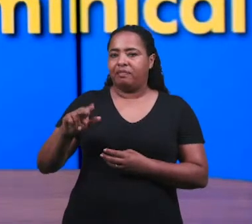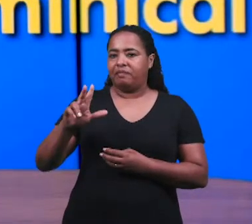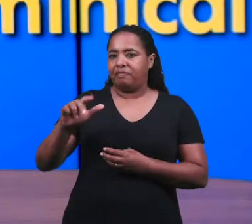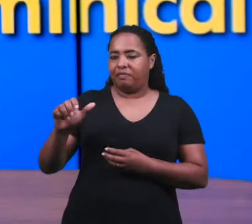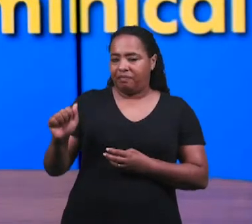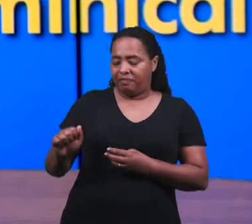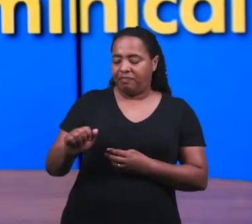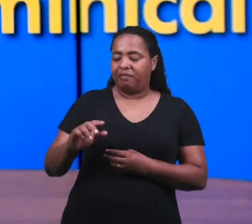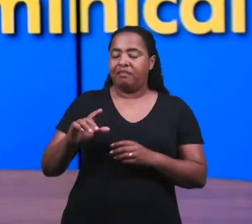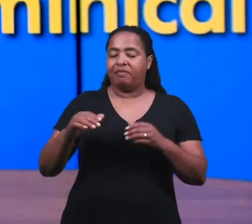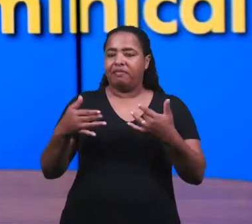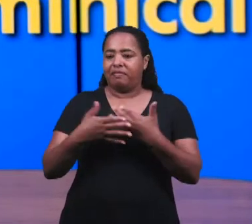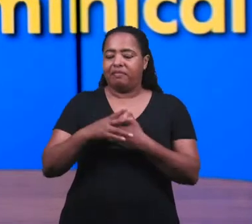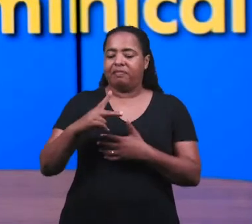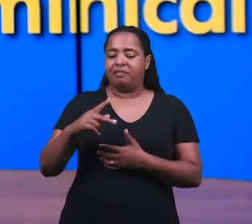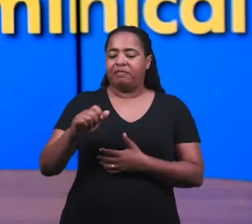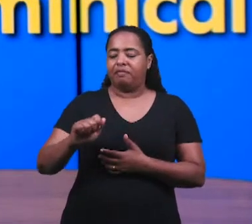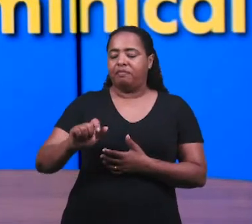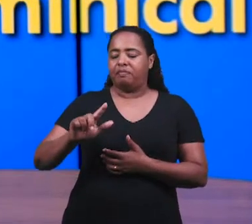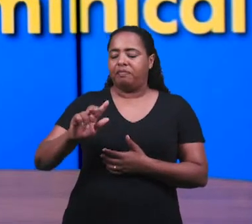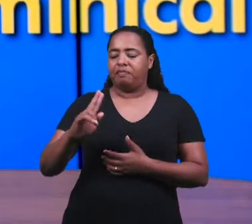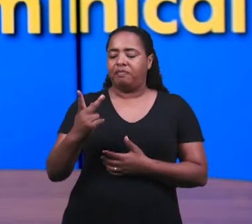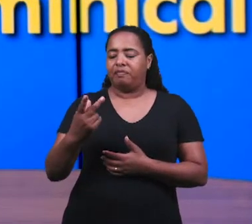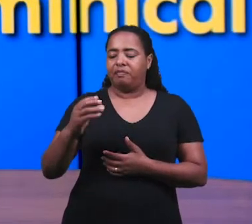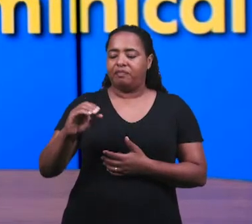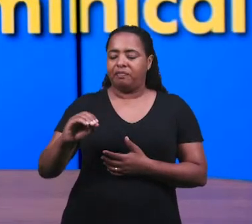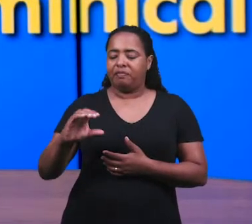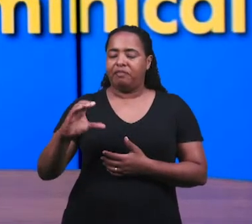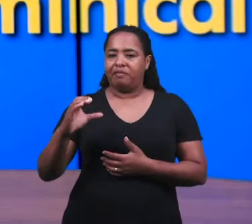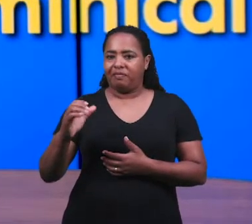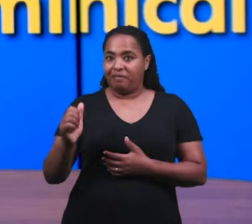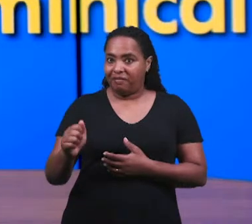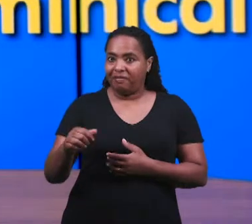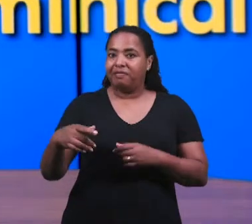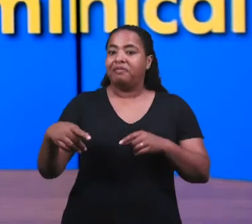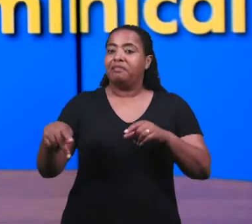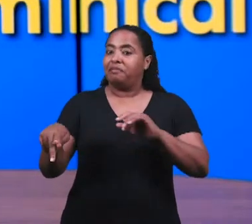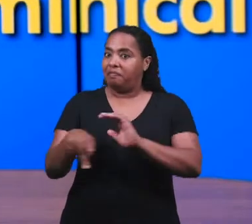de Palhoça. E um detalhe é que a Ana Paula também faz parte do